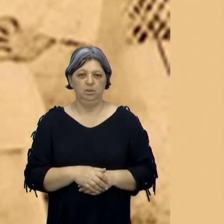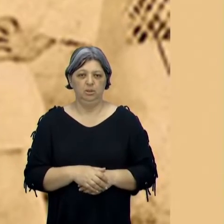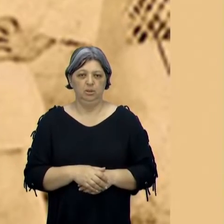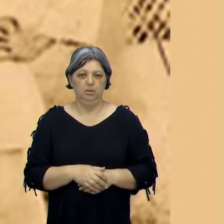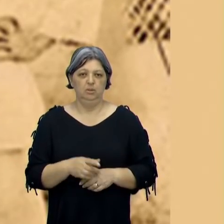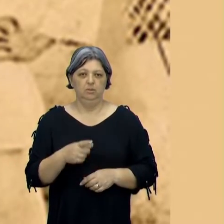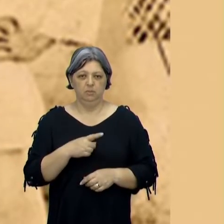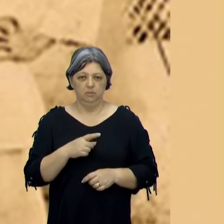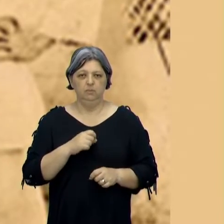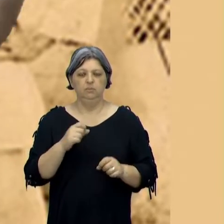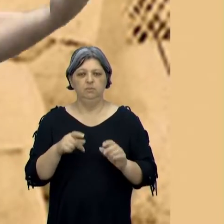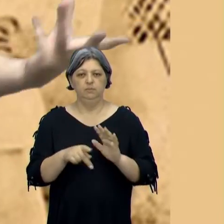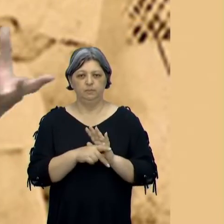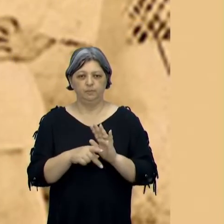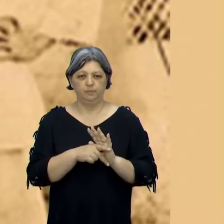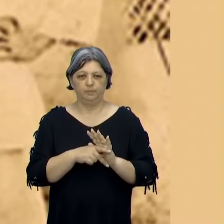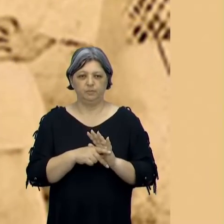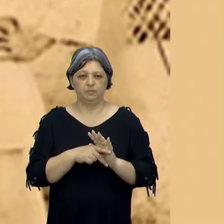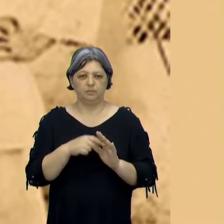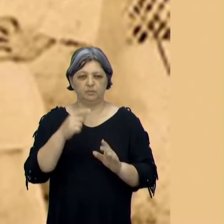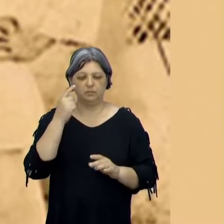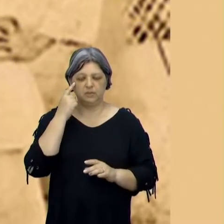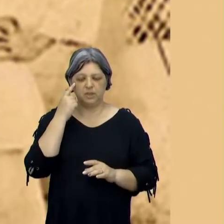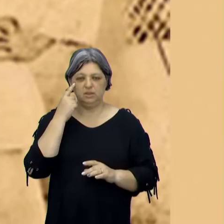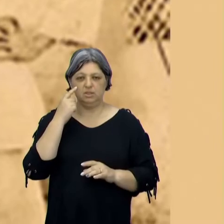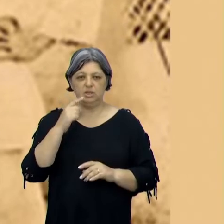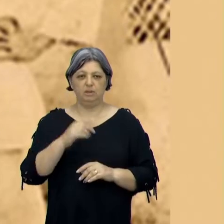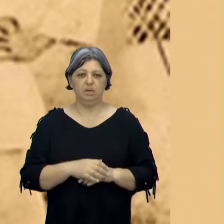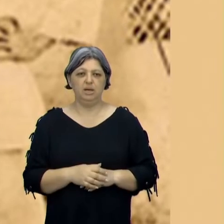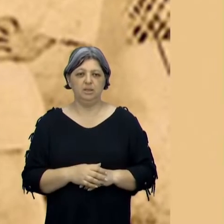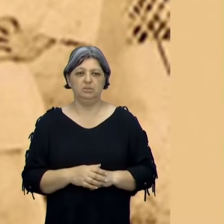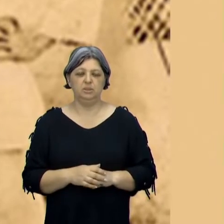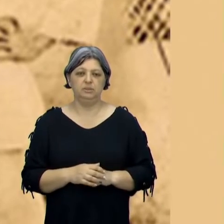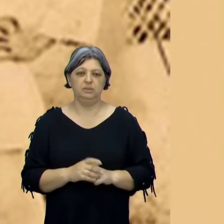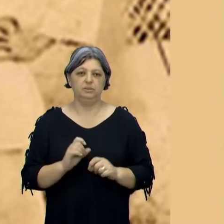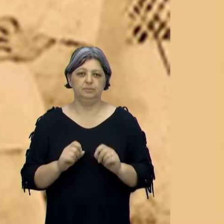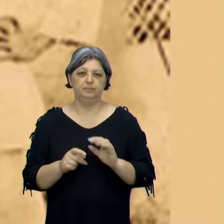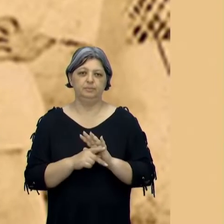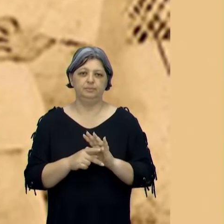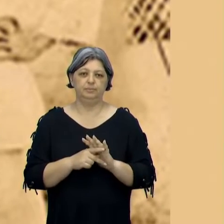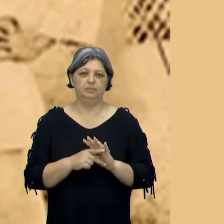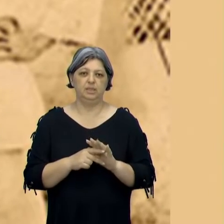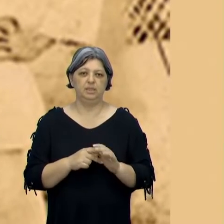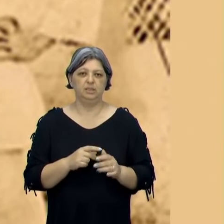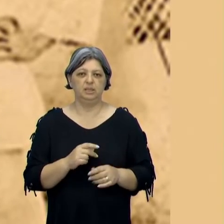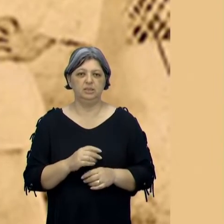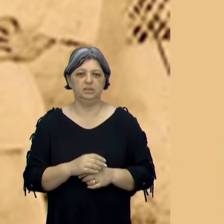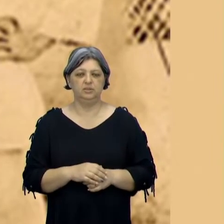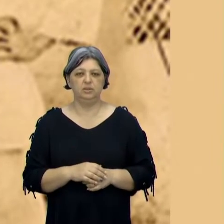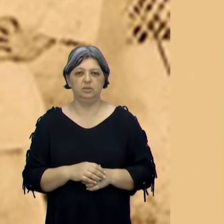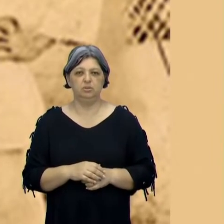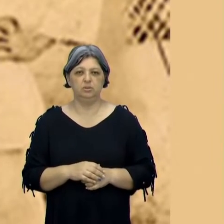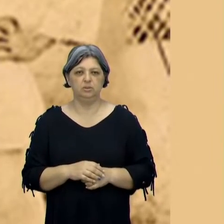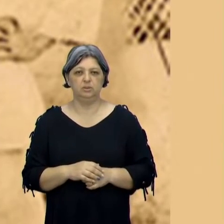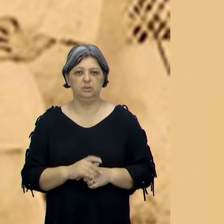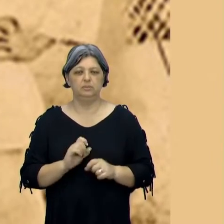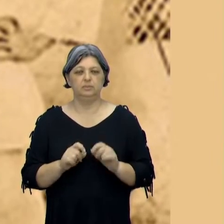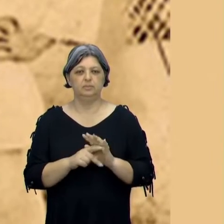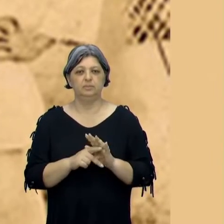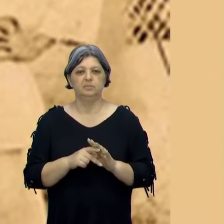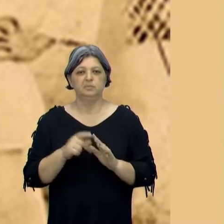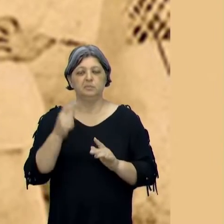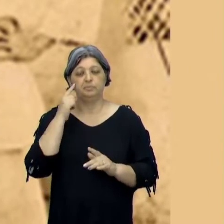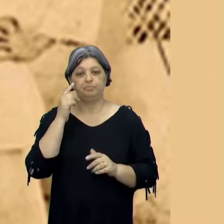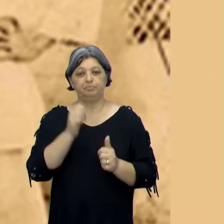mostrar essa diferenciação, mostrar um pouco da sua cultura, mostrar um pouco como que funciona. Então, assim, além de assistir aos jogos